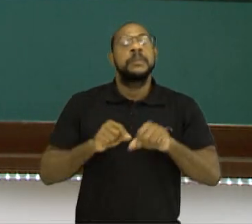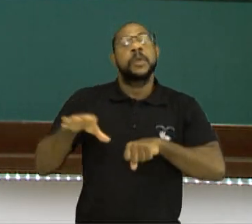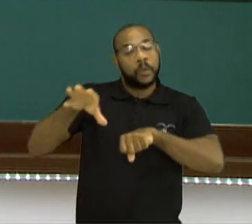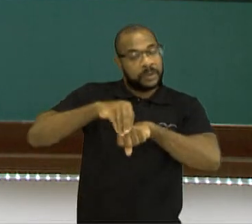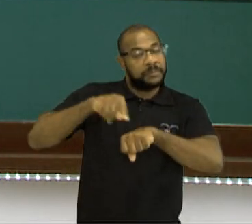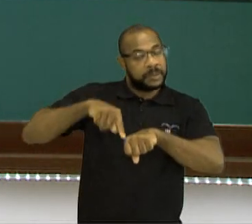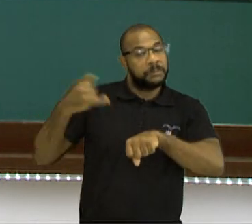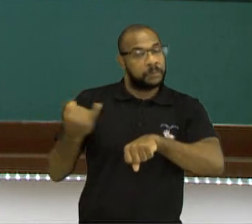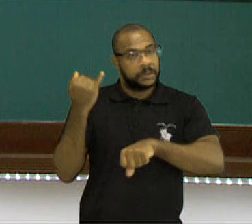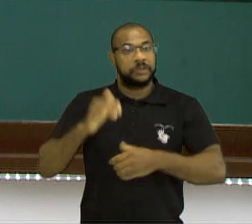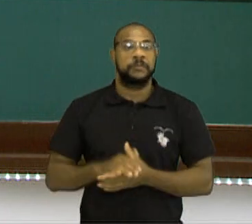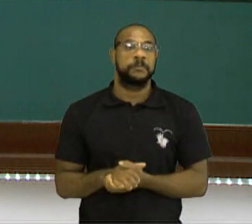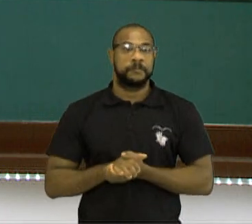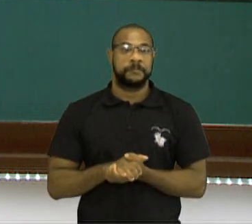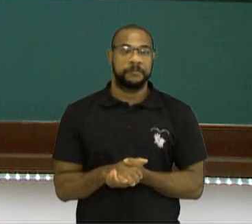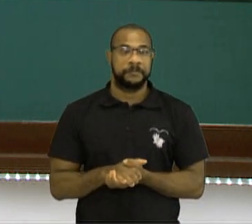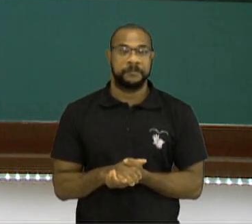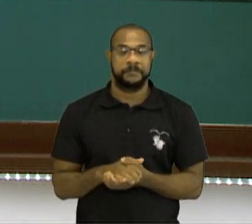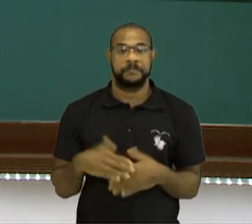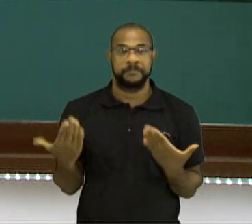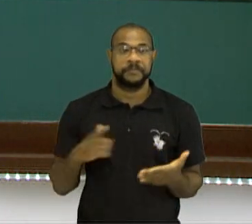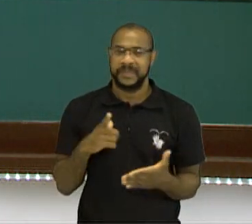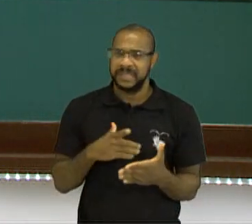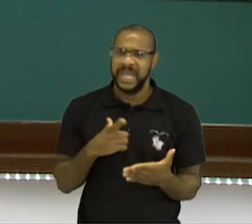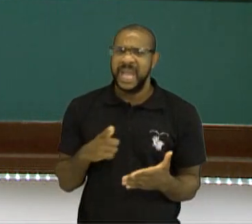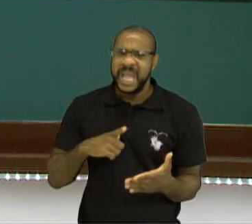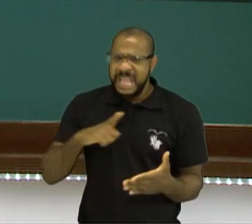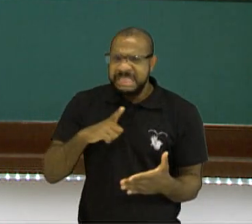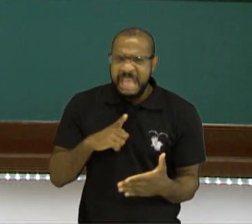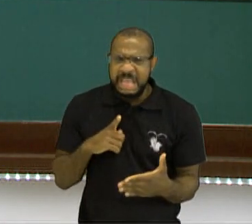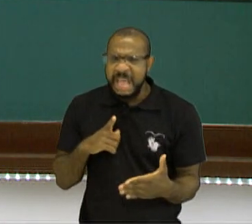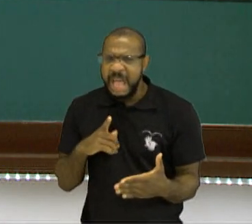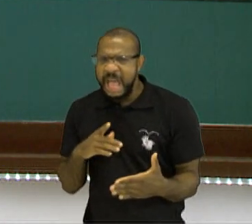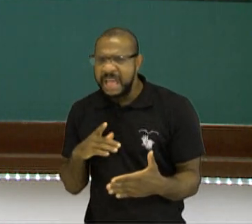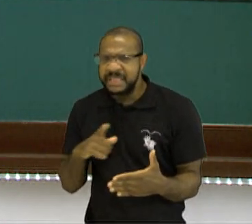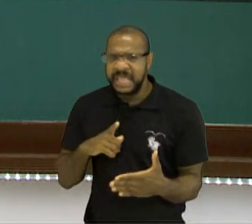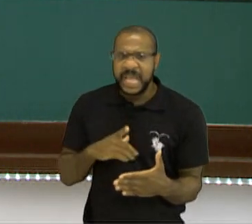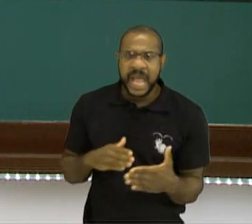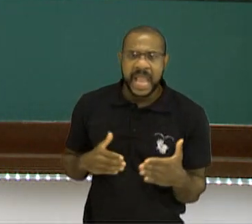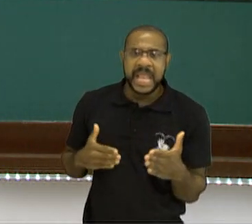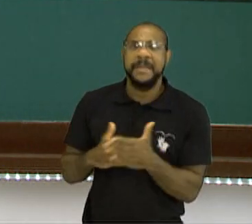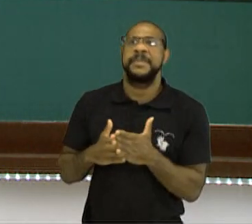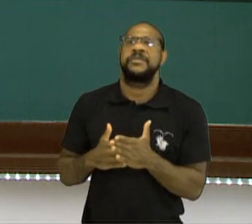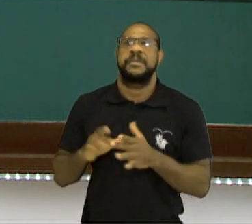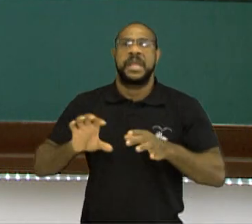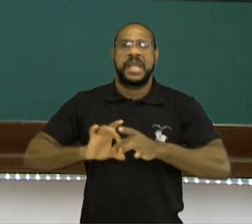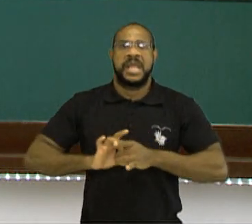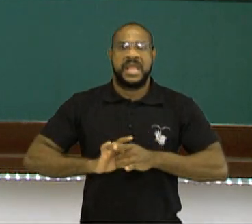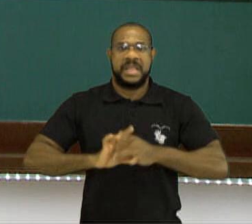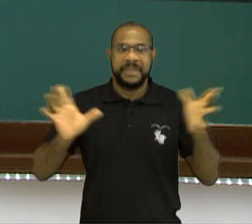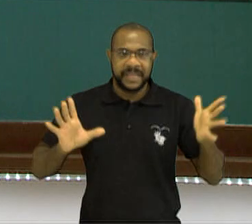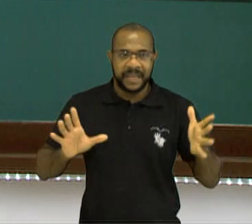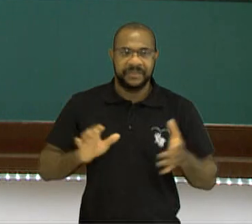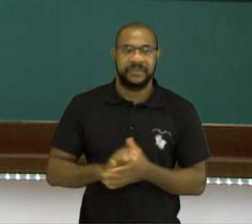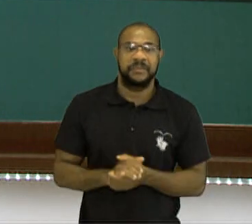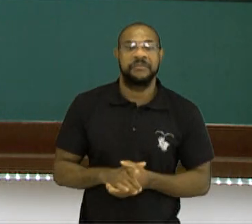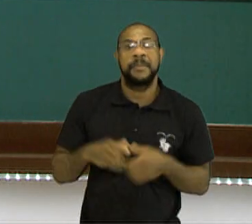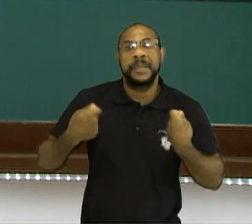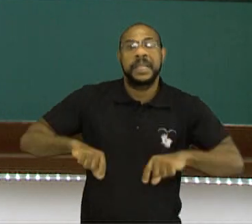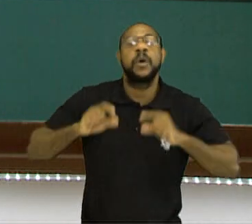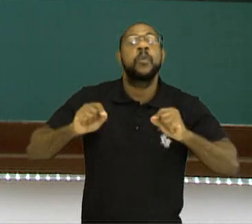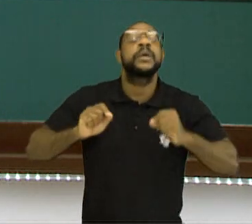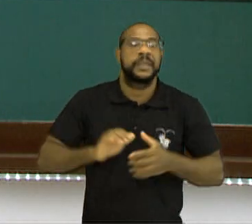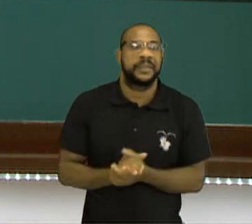conhecimento. Há limites para a liberdade? Não se esqueça de que será preciso. Então, o que você vai precisar